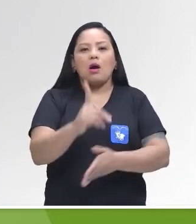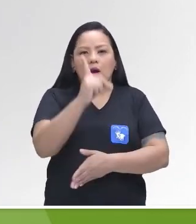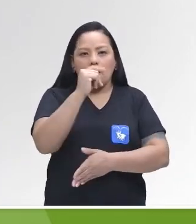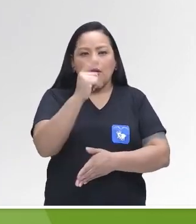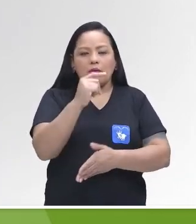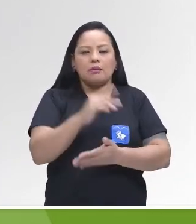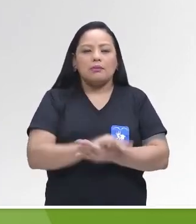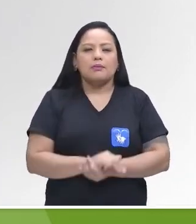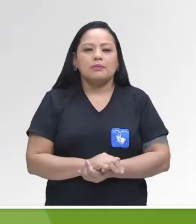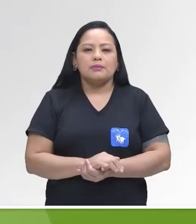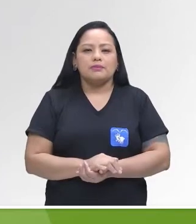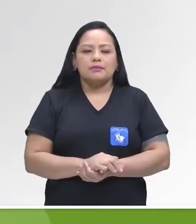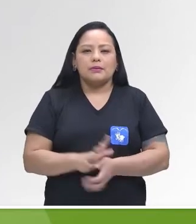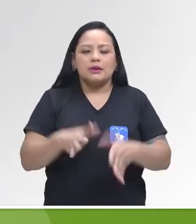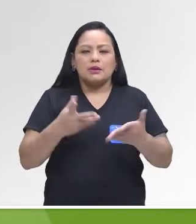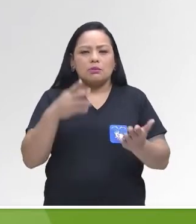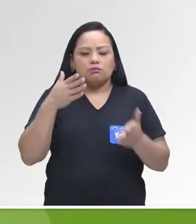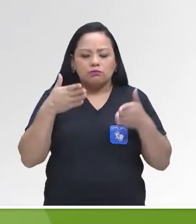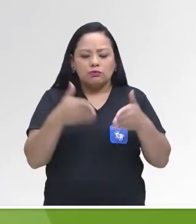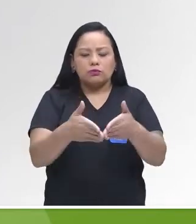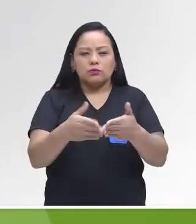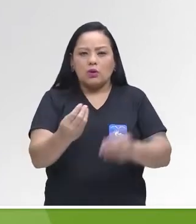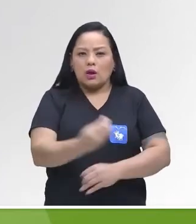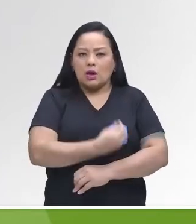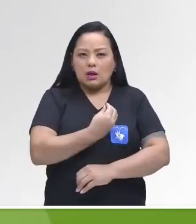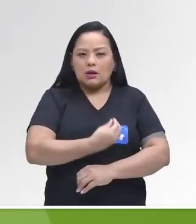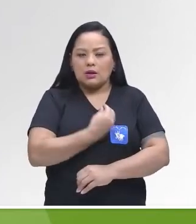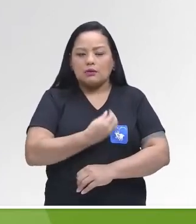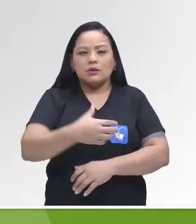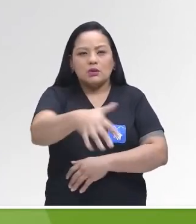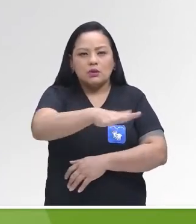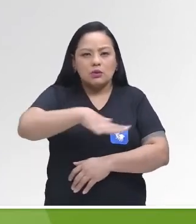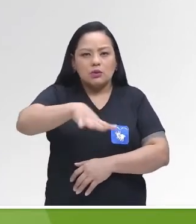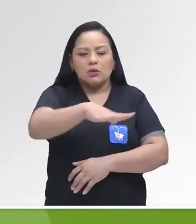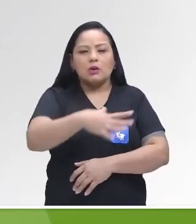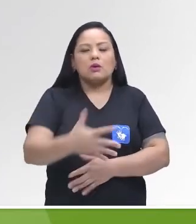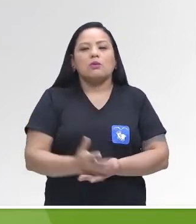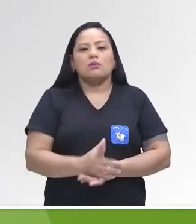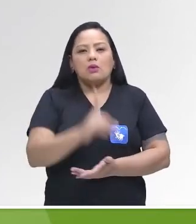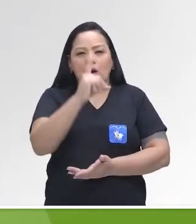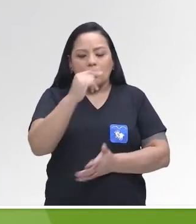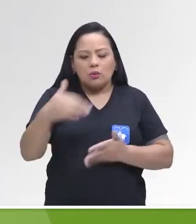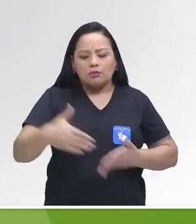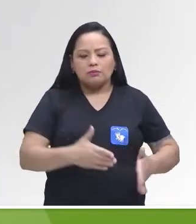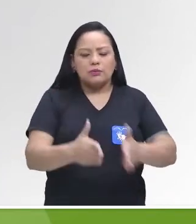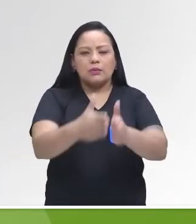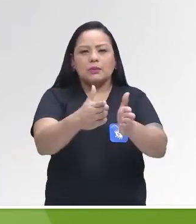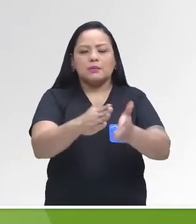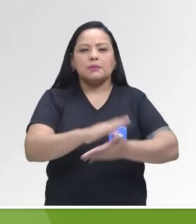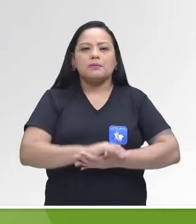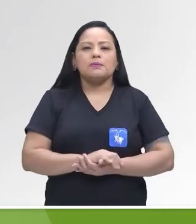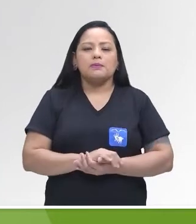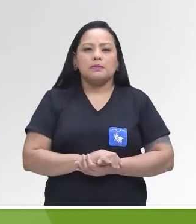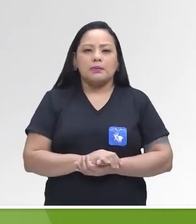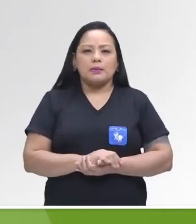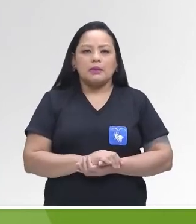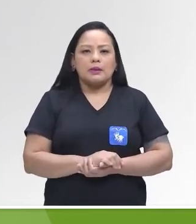vivem ali exclusivamente em ambientes com água, né, doce, ambientes de